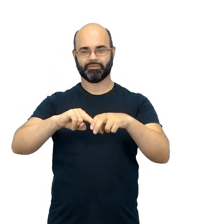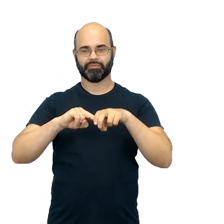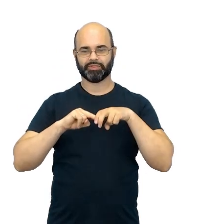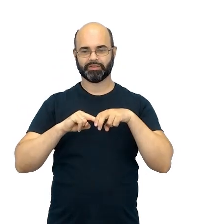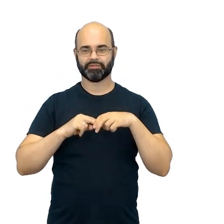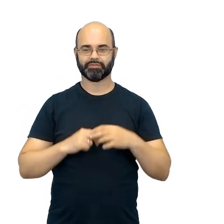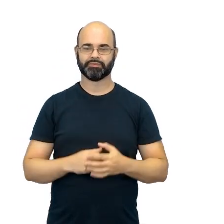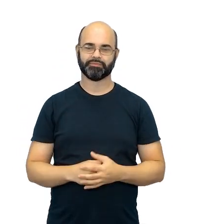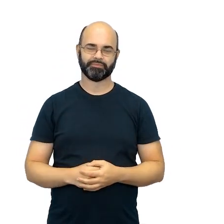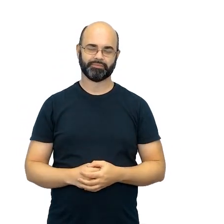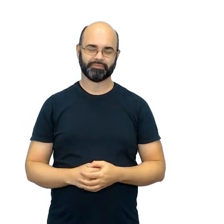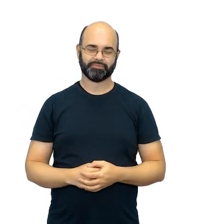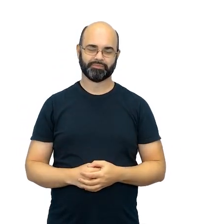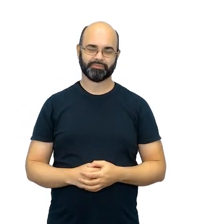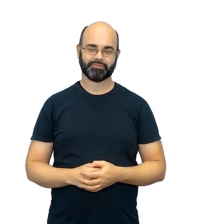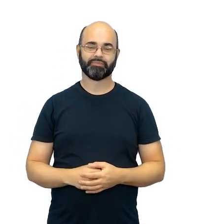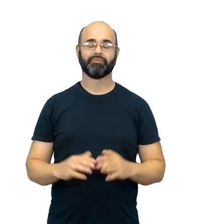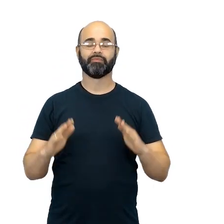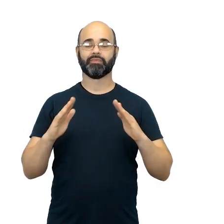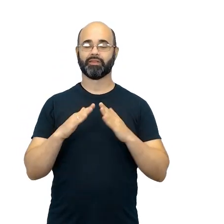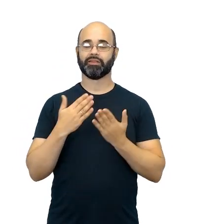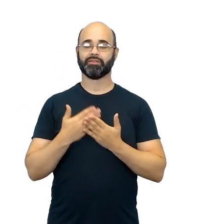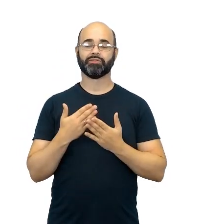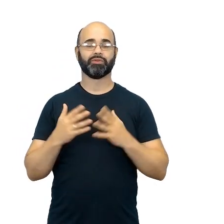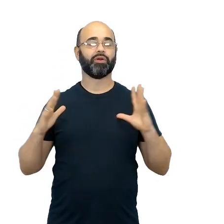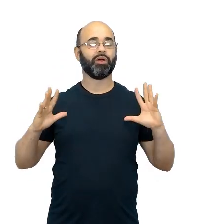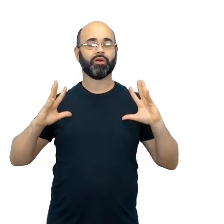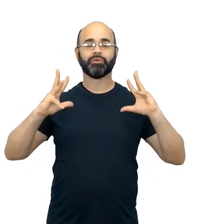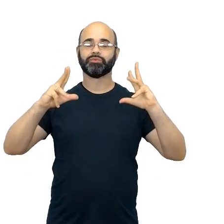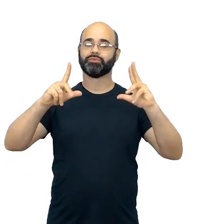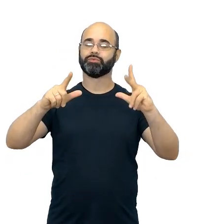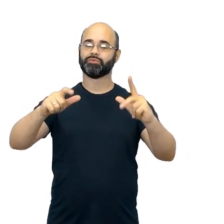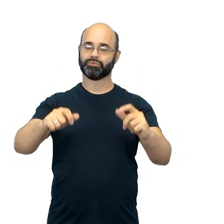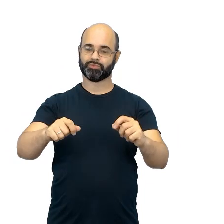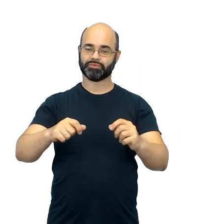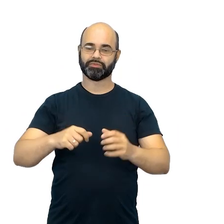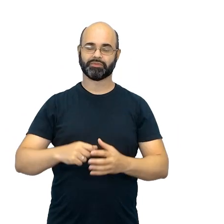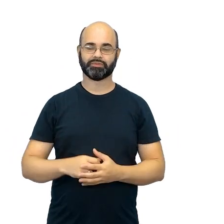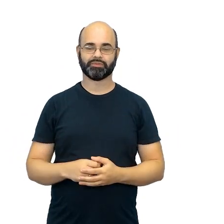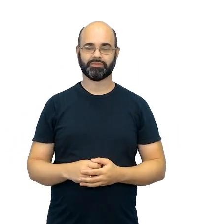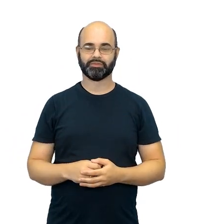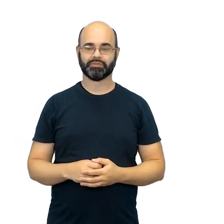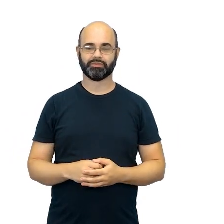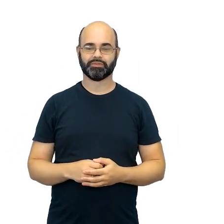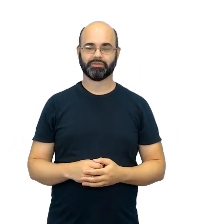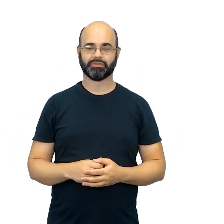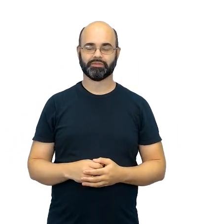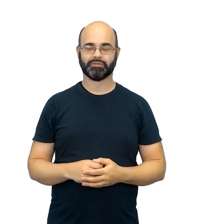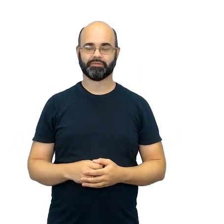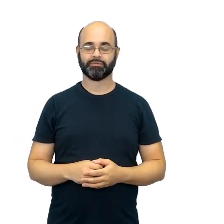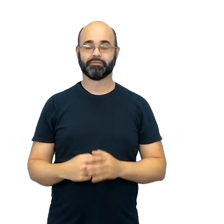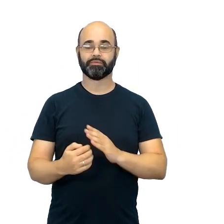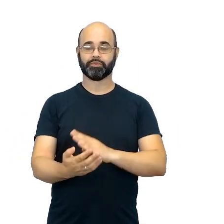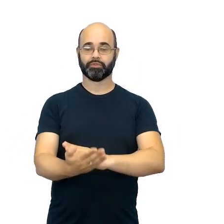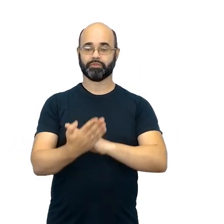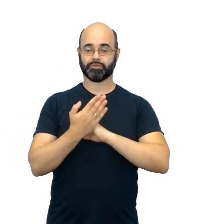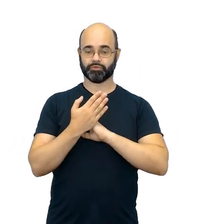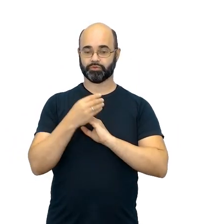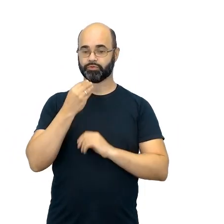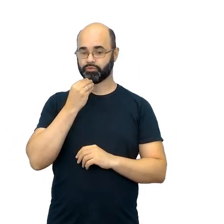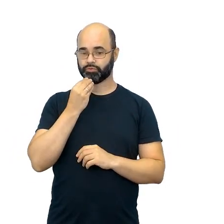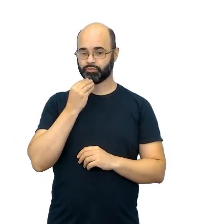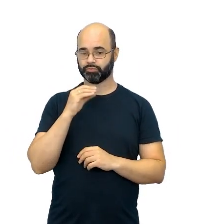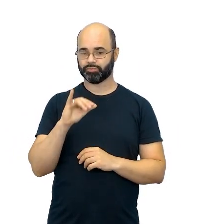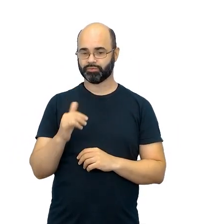O chão da escola, ele, ele nos proporciona milhares de oportunidades de troca,